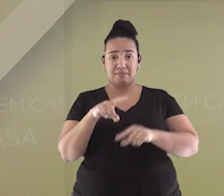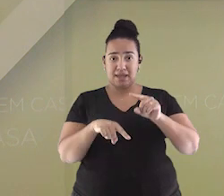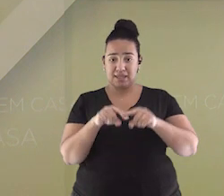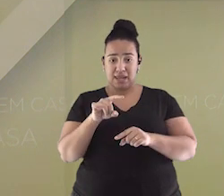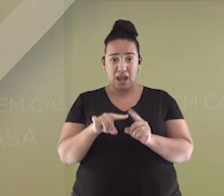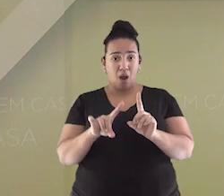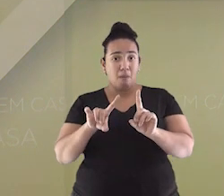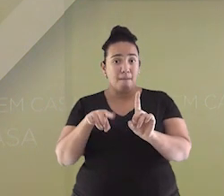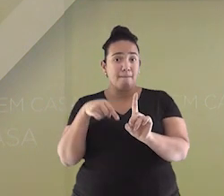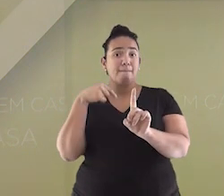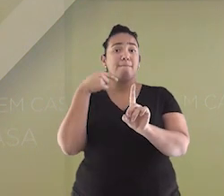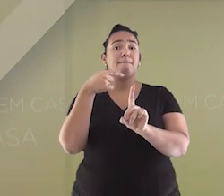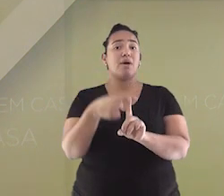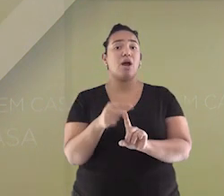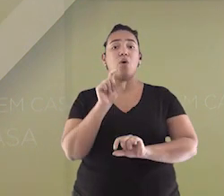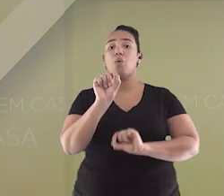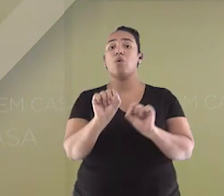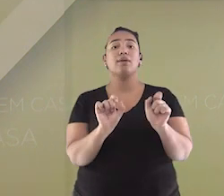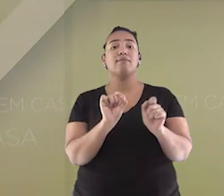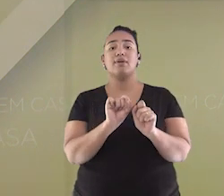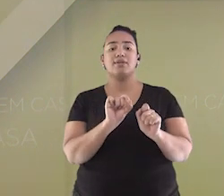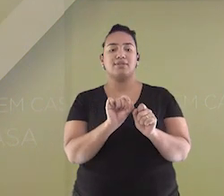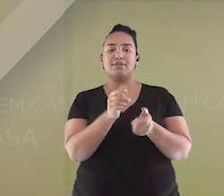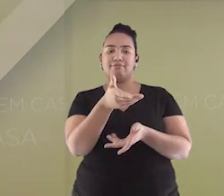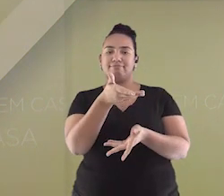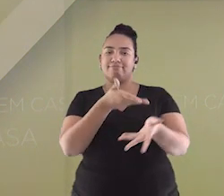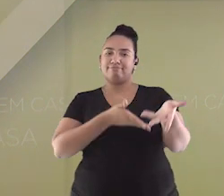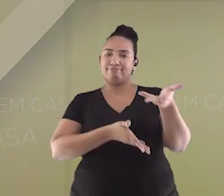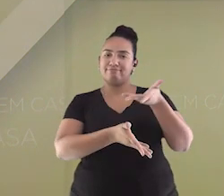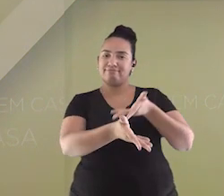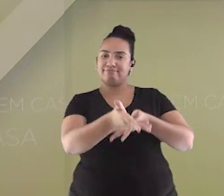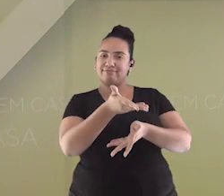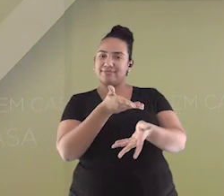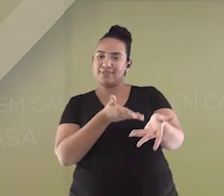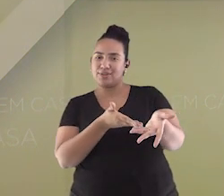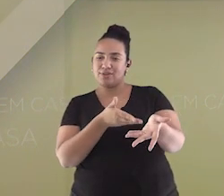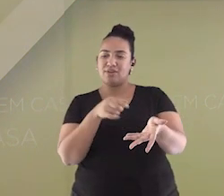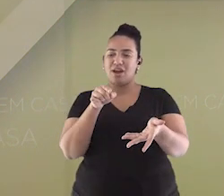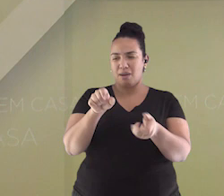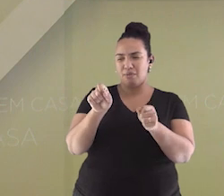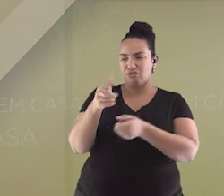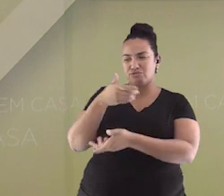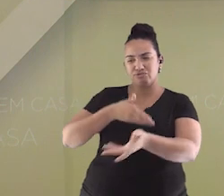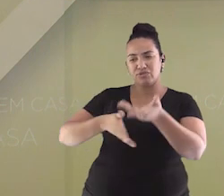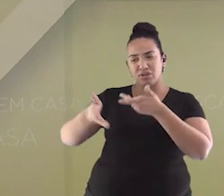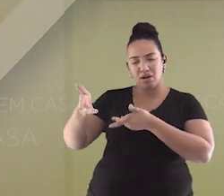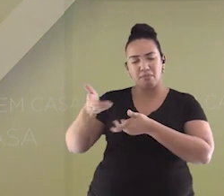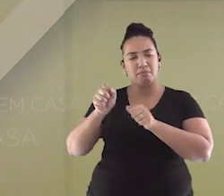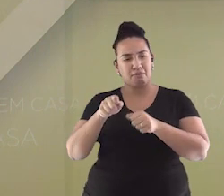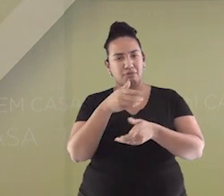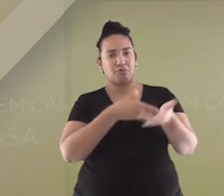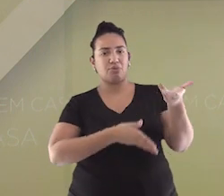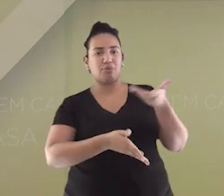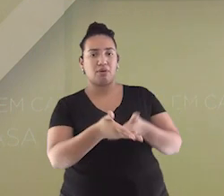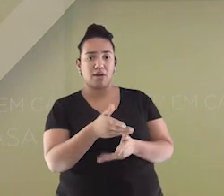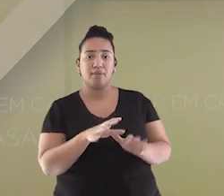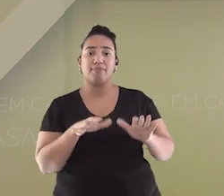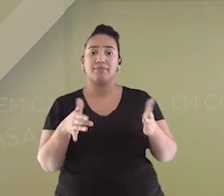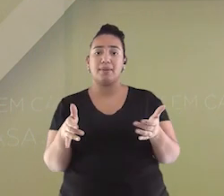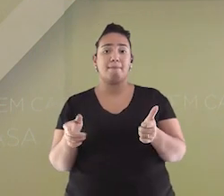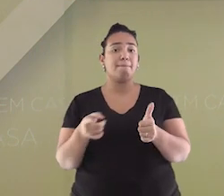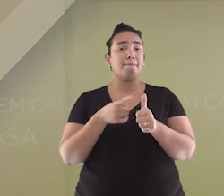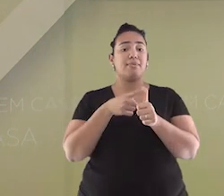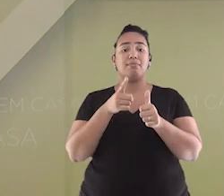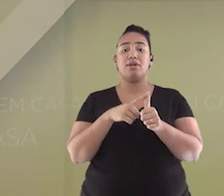em excesso, elas resolviam trocar entre a comunidade ali o produto que sobrava. Então a primeira solução